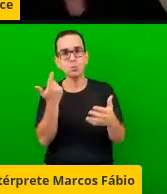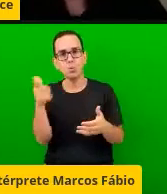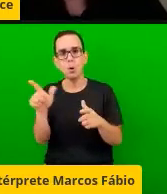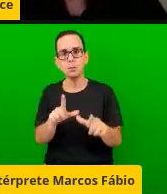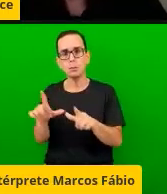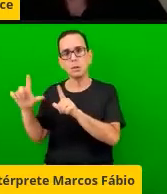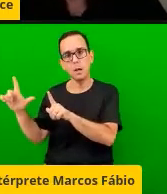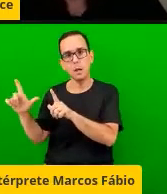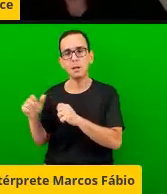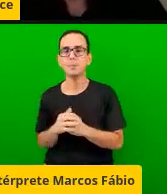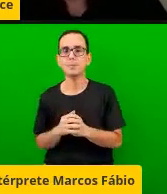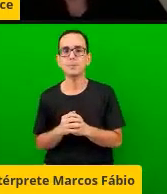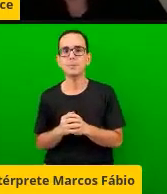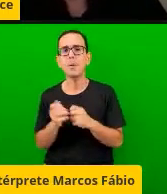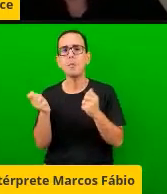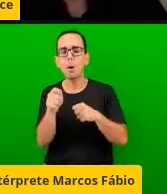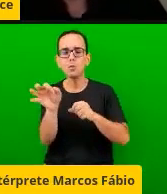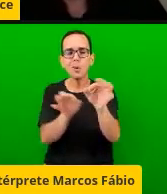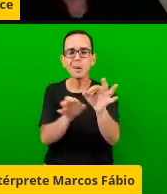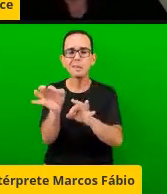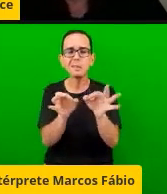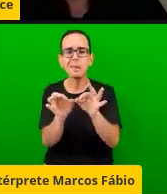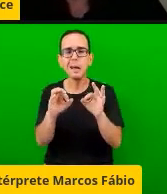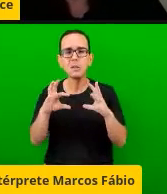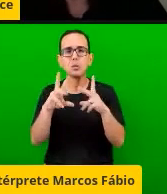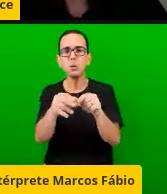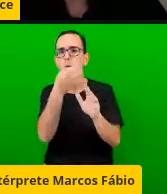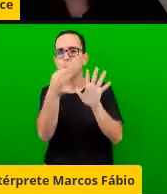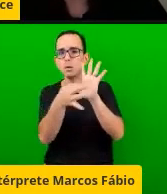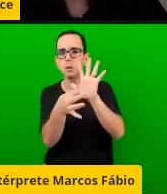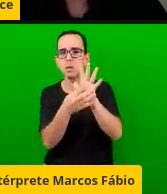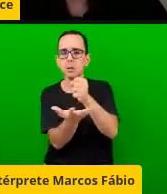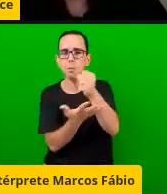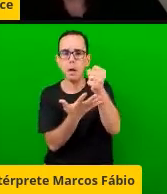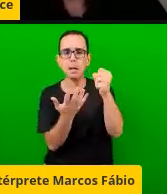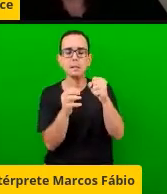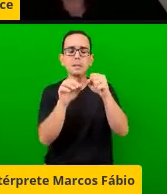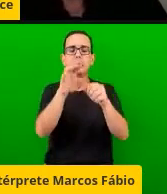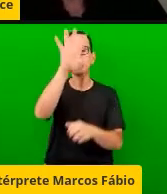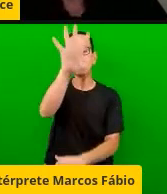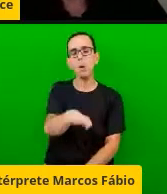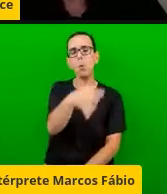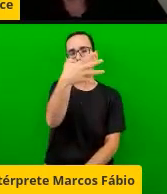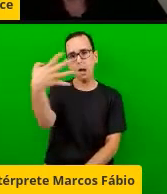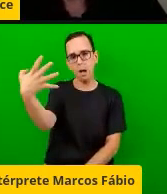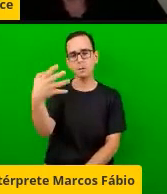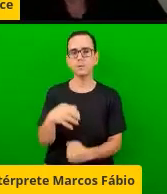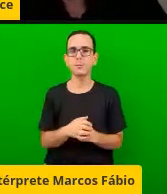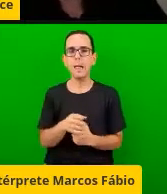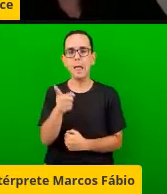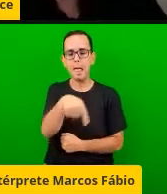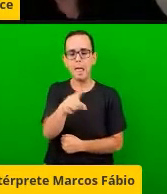que depois dos textos a gente organizou as habilidades propostas pela base em quadros, né? Então, esses quadros,